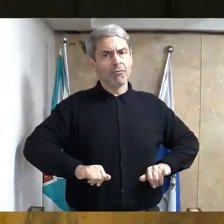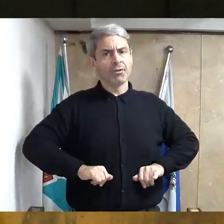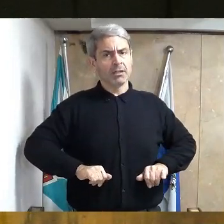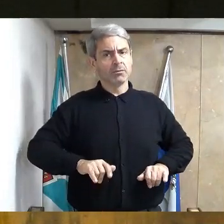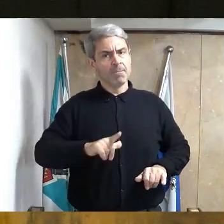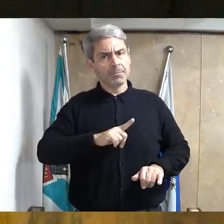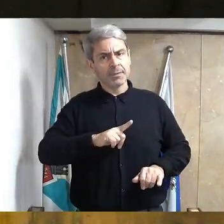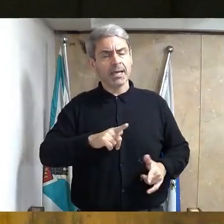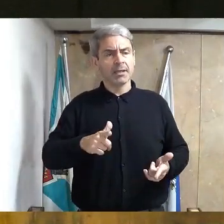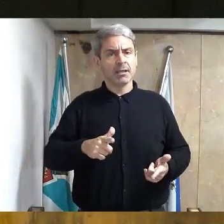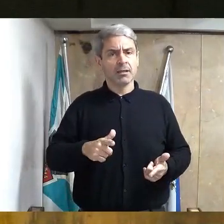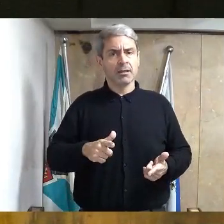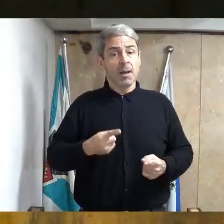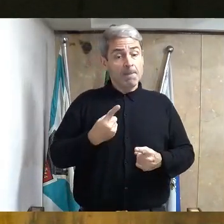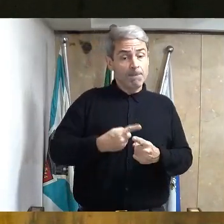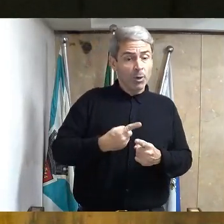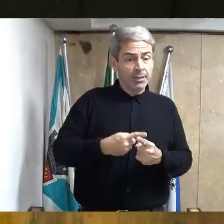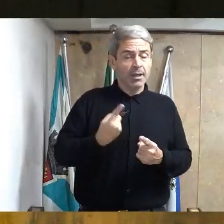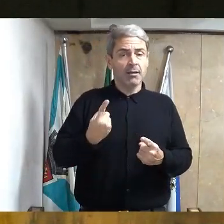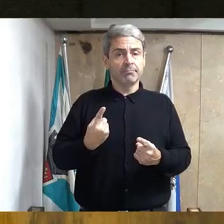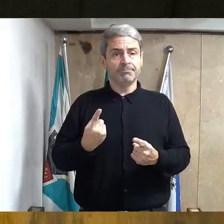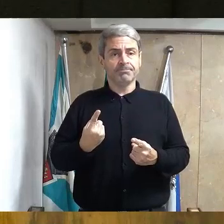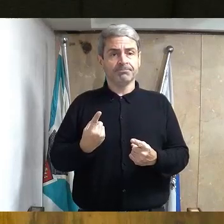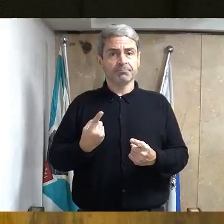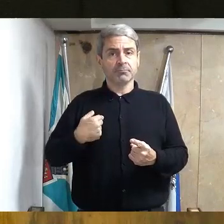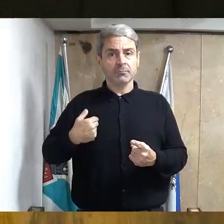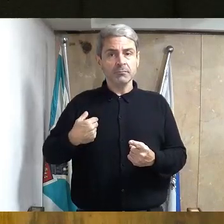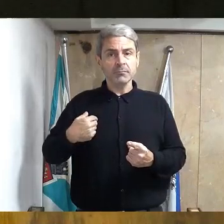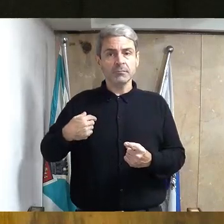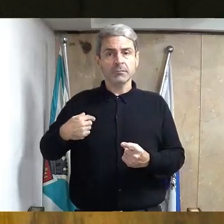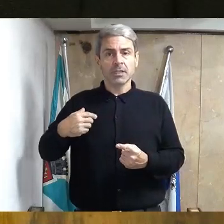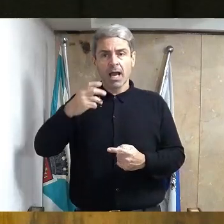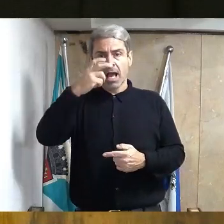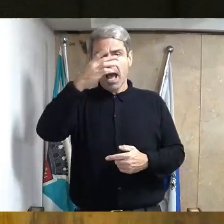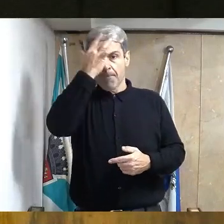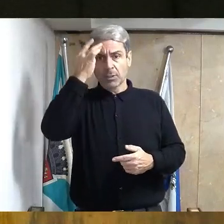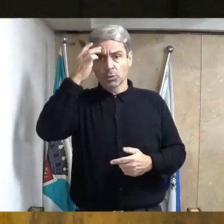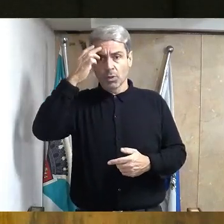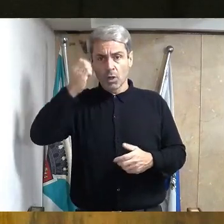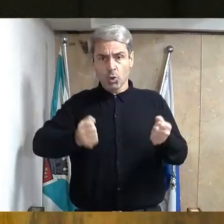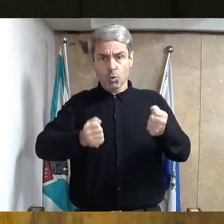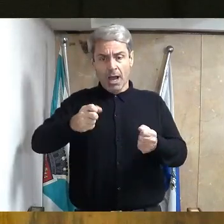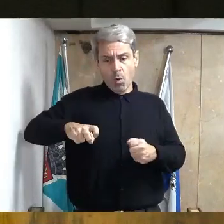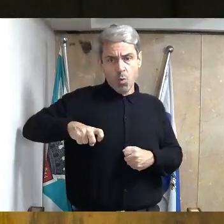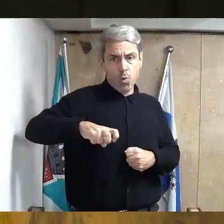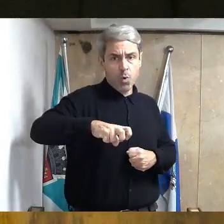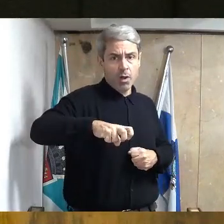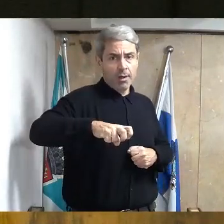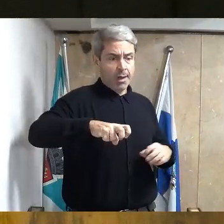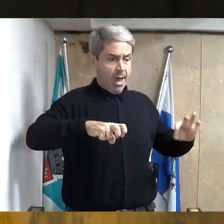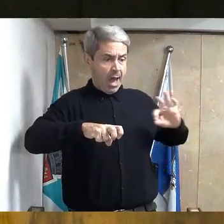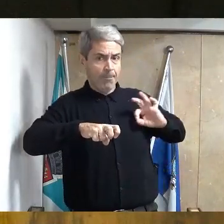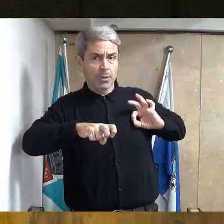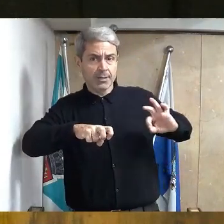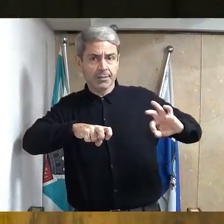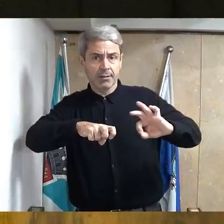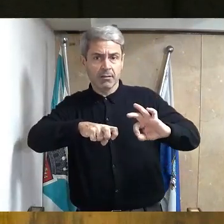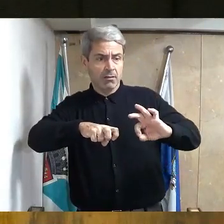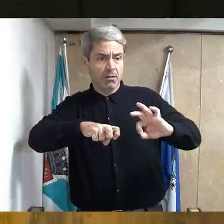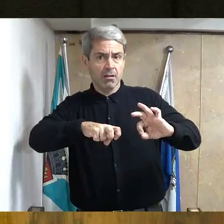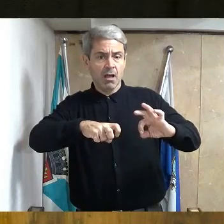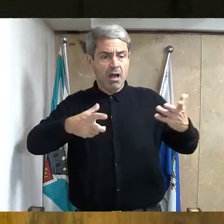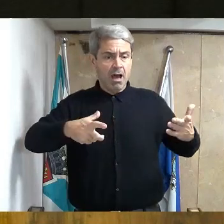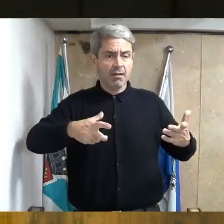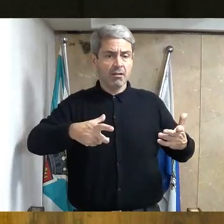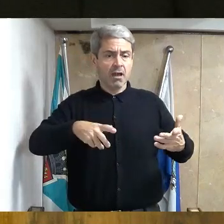município, na qual, quando ali é abordado e tem seu direito de ter os seus carros ali, de